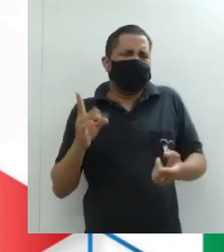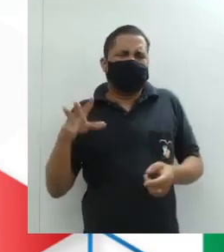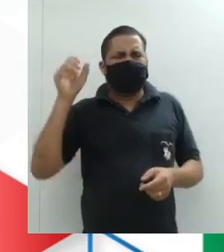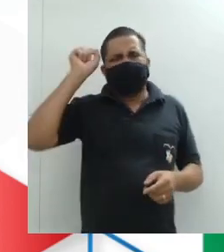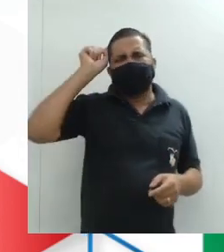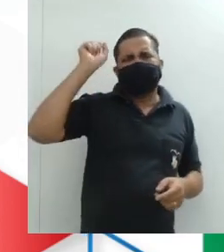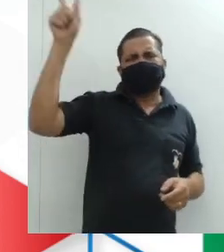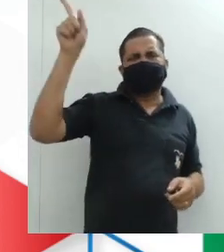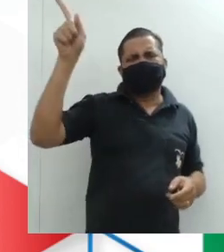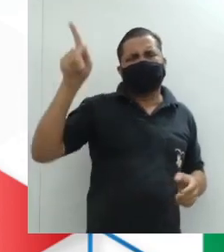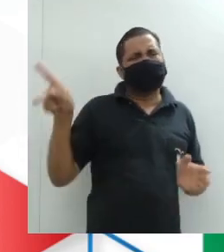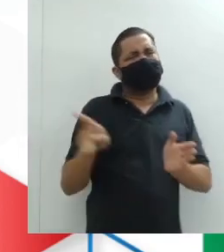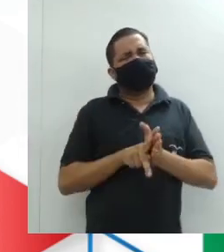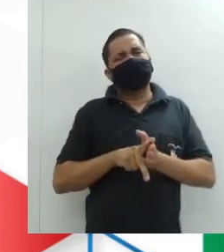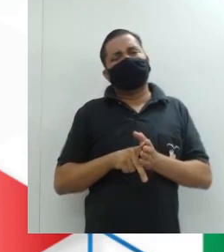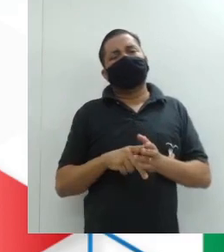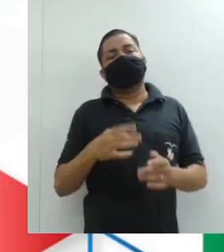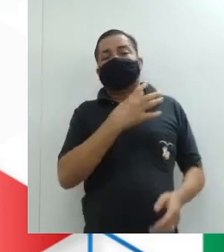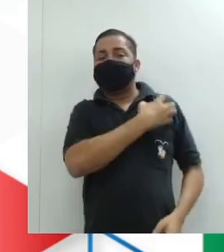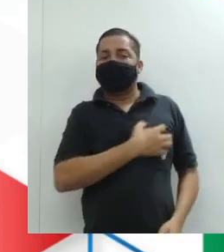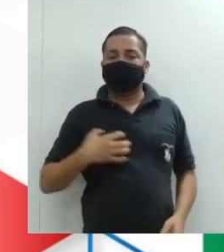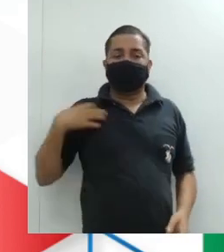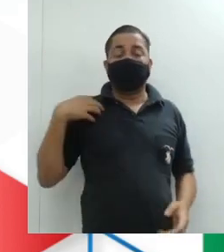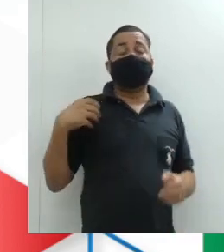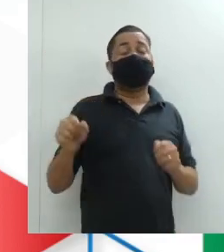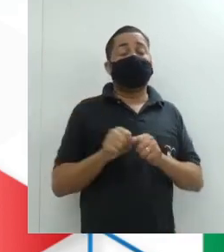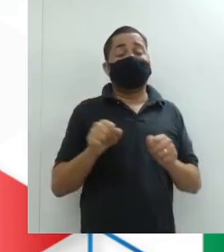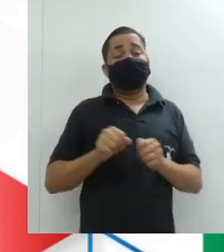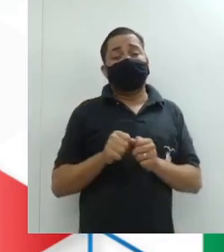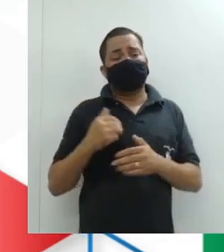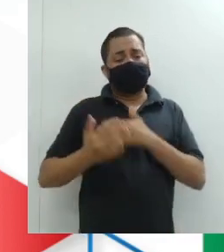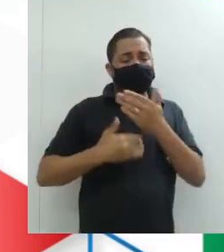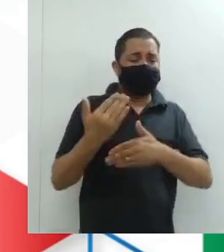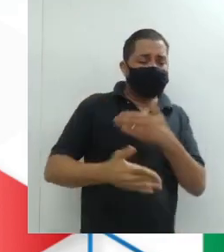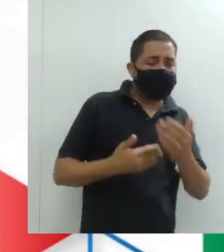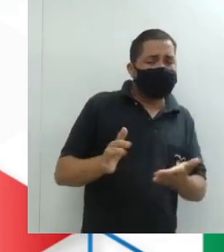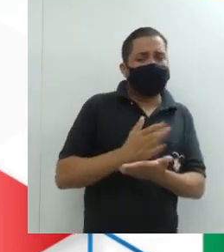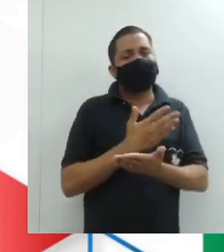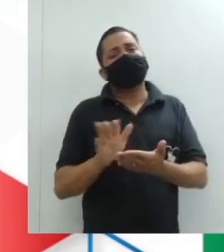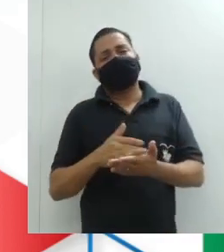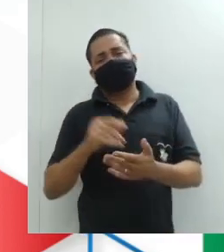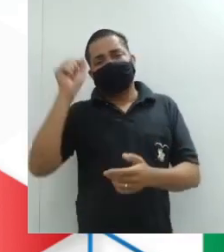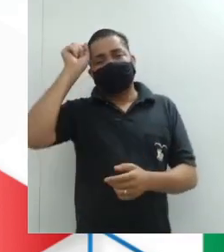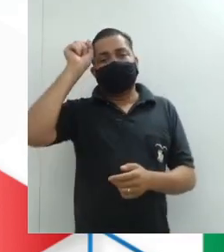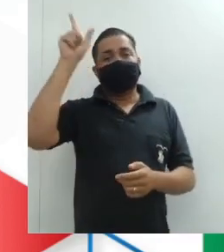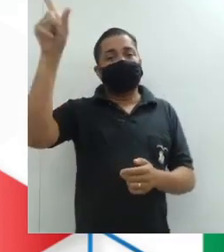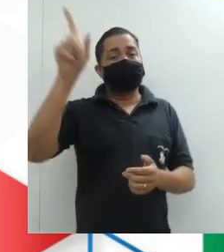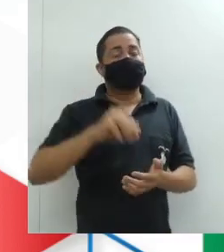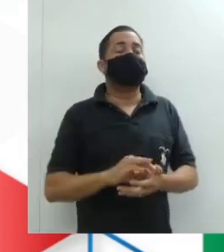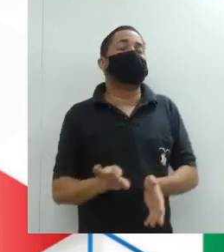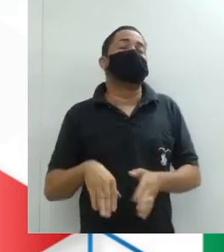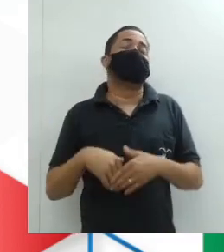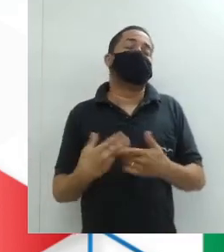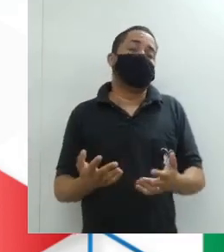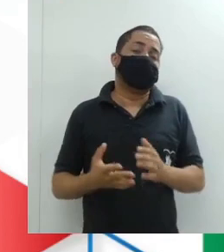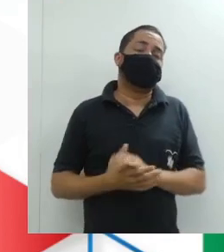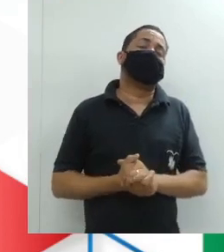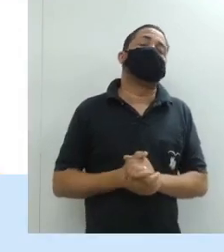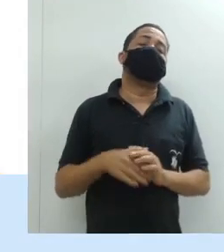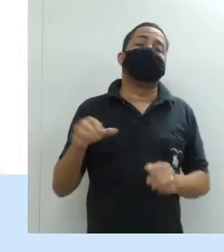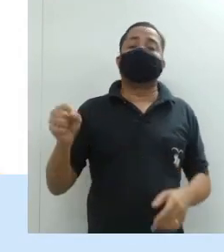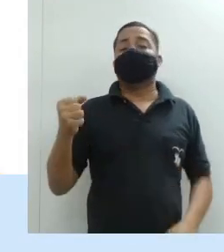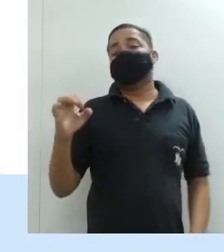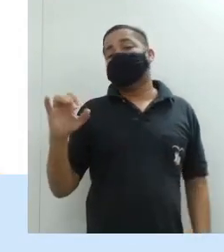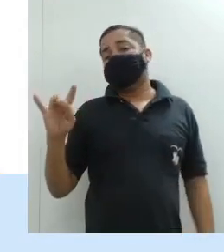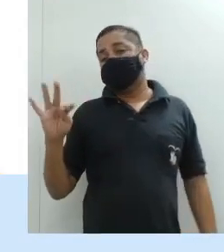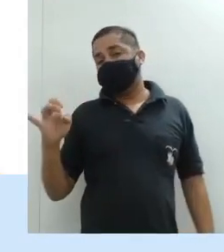personagem que o próprio Platão inventou para desenvolver algumas ideias. Então vejam só, mesmo assim,